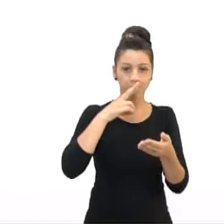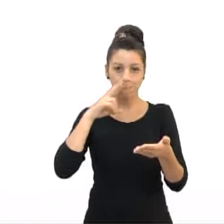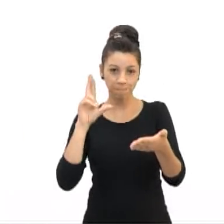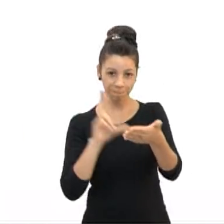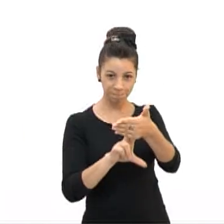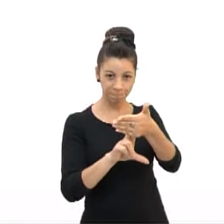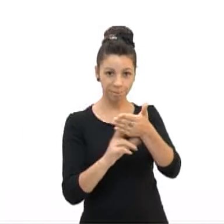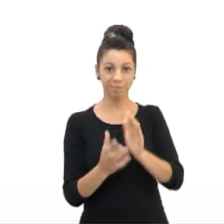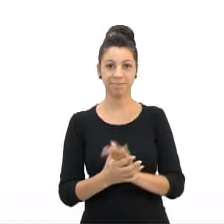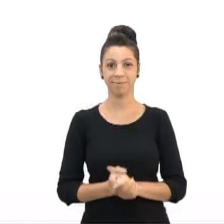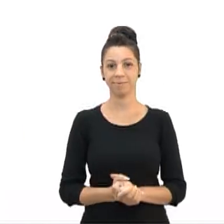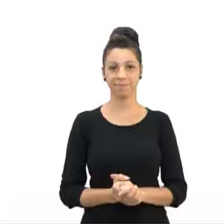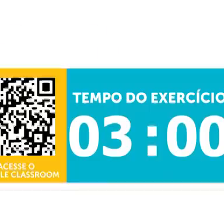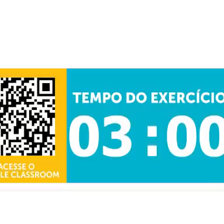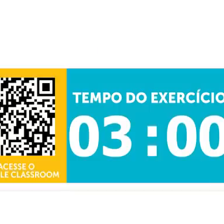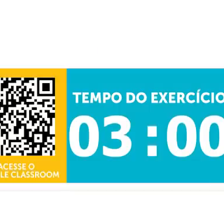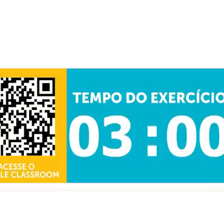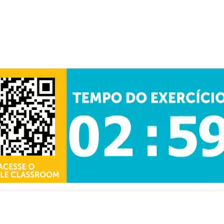resposta.